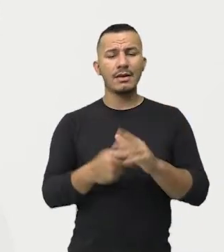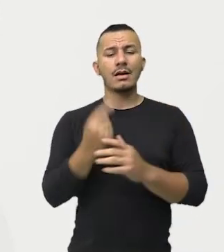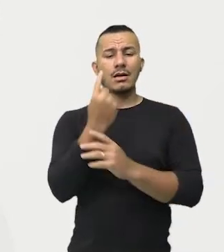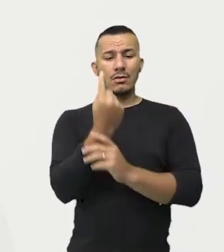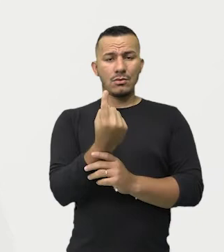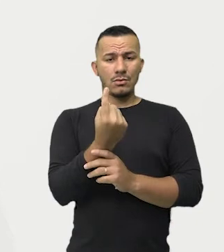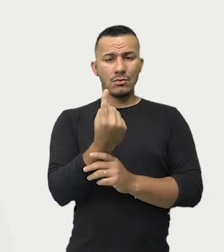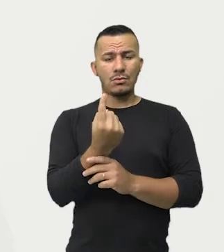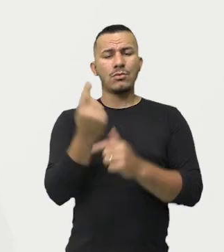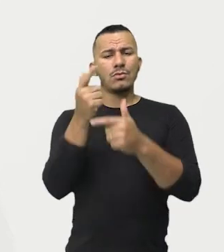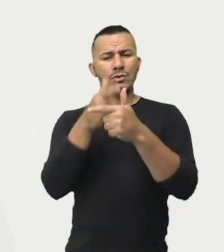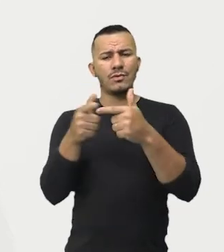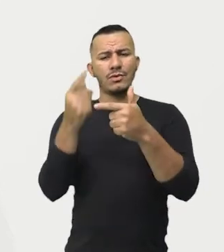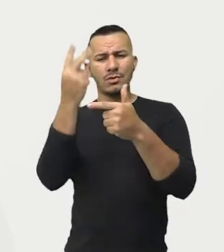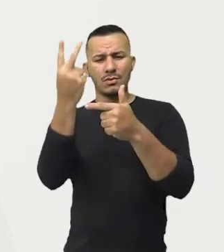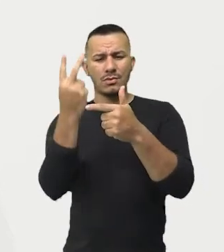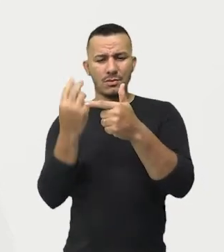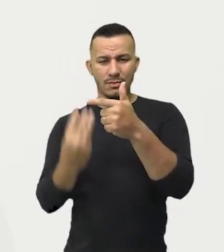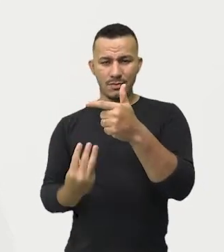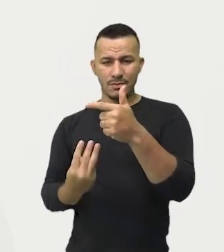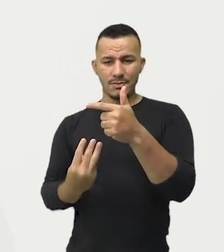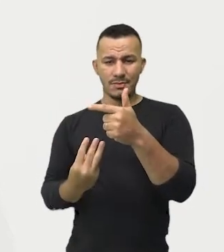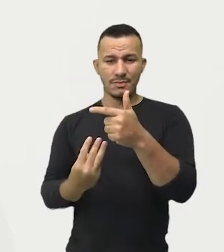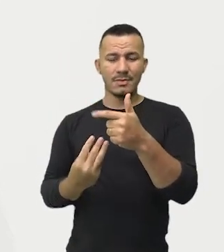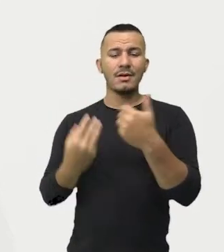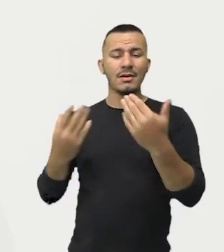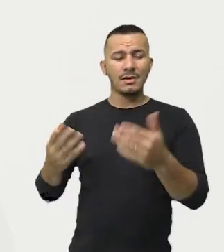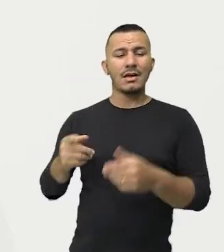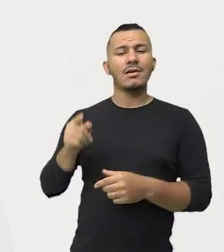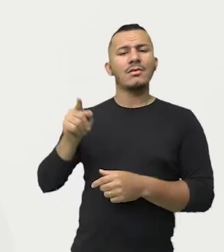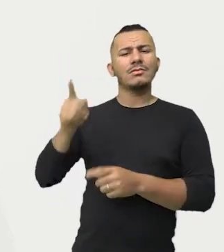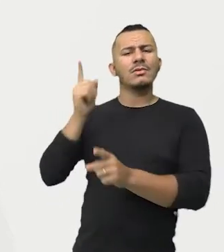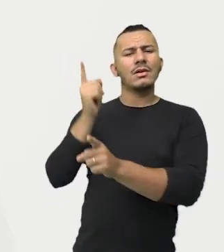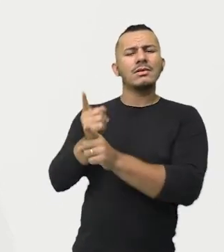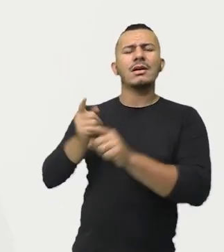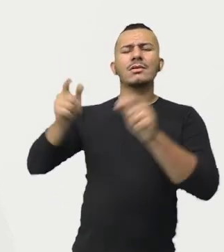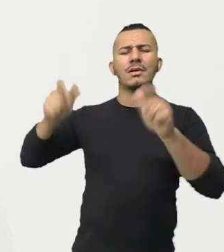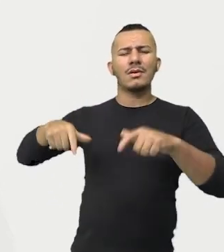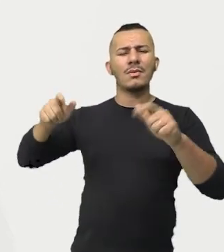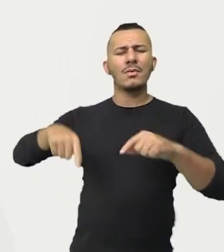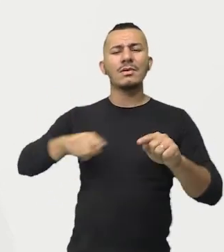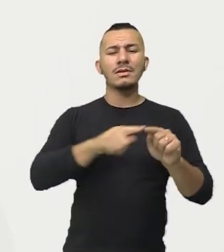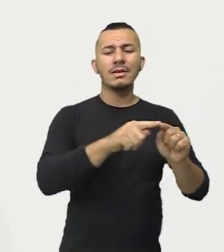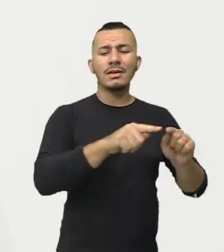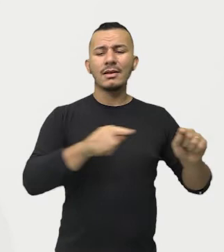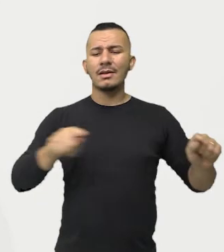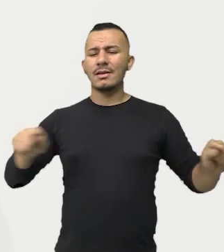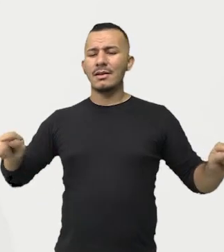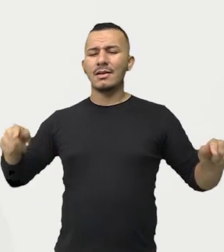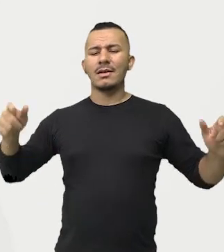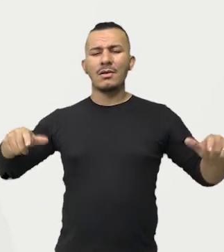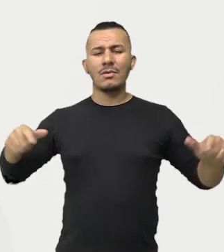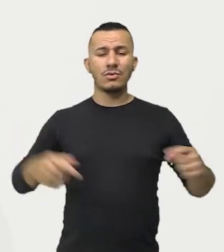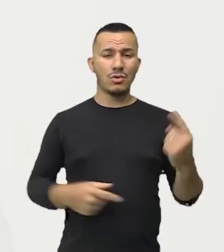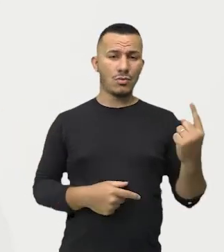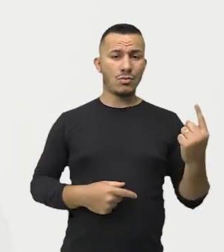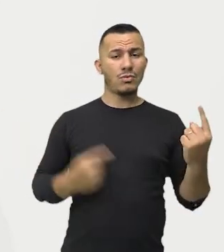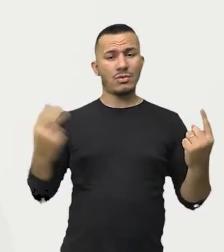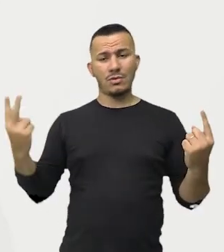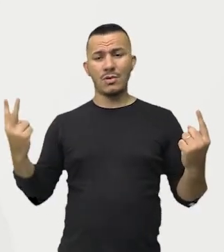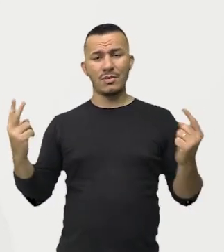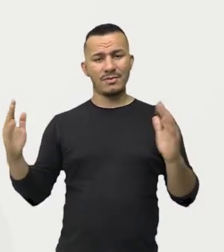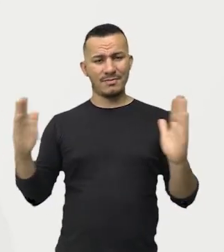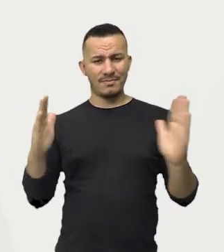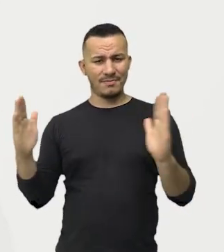falar 1 inteiro e 2 terços, ele está localizado, olha atenção, pessoal, está localizado entre 1